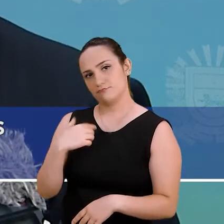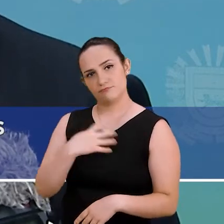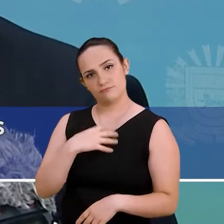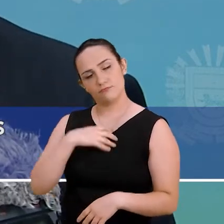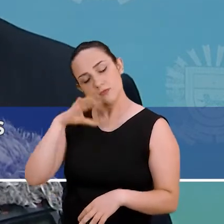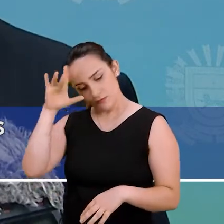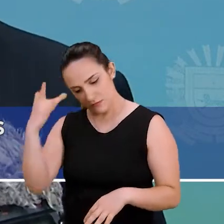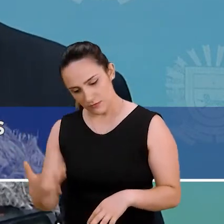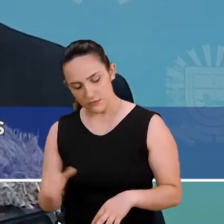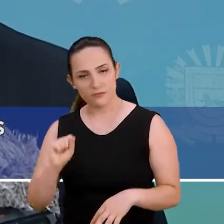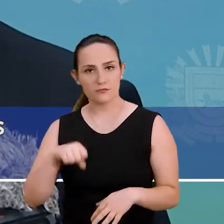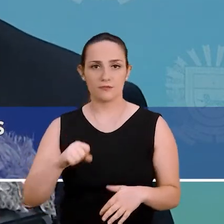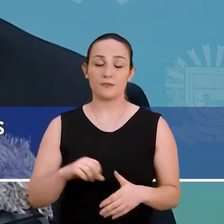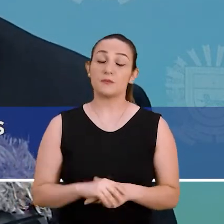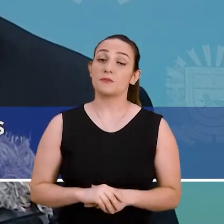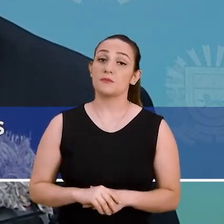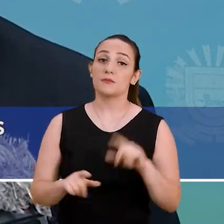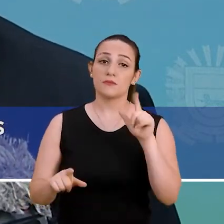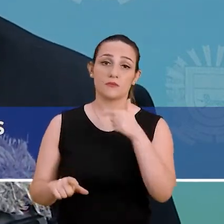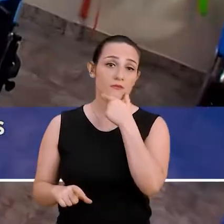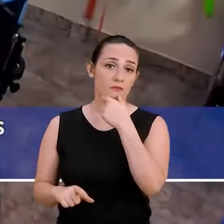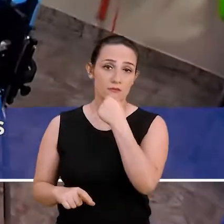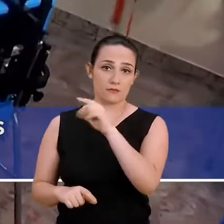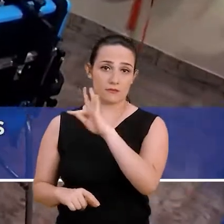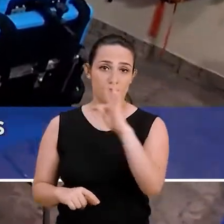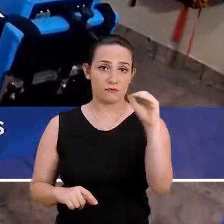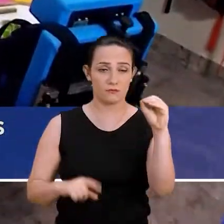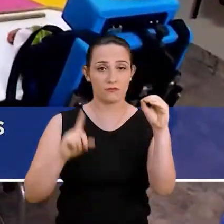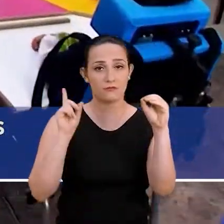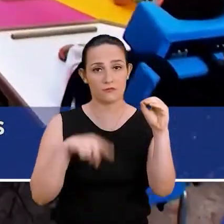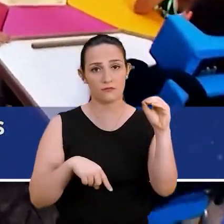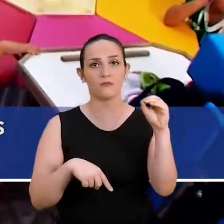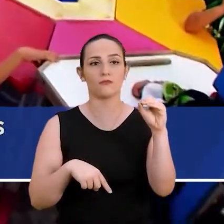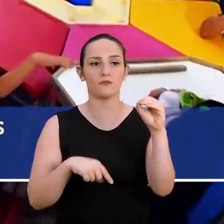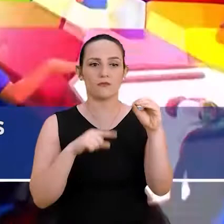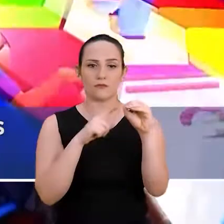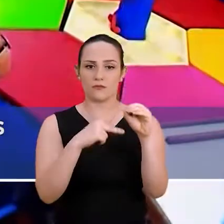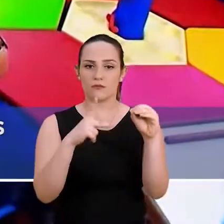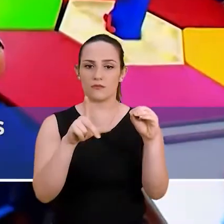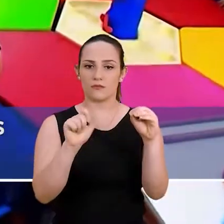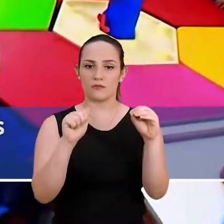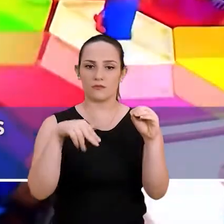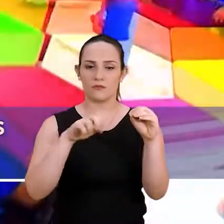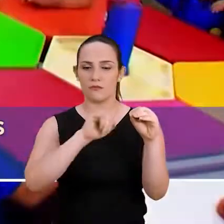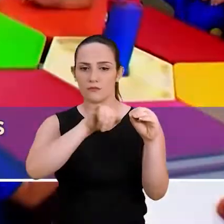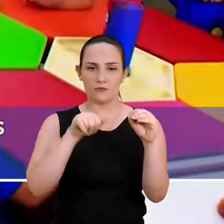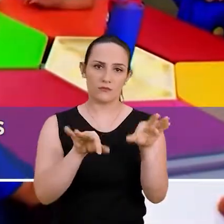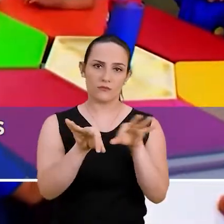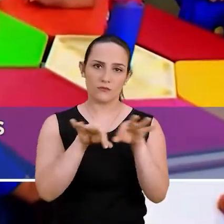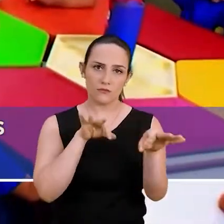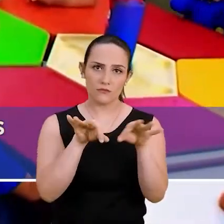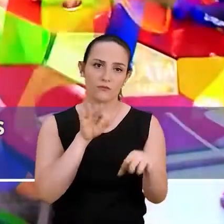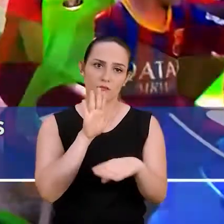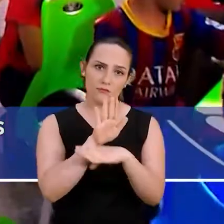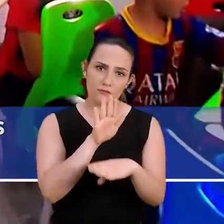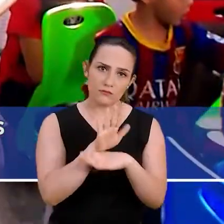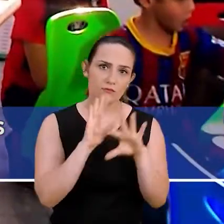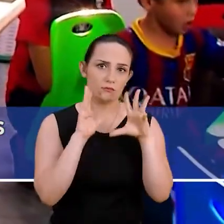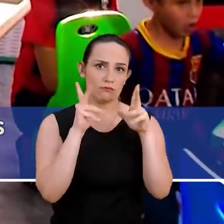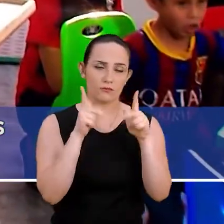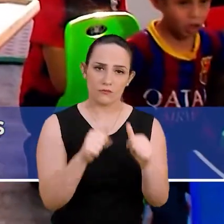né? E é uma honra receber essa homenagem. Já o terapeuta ocupacional planeja e gerencia a